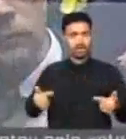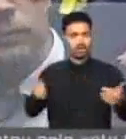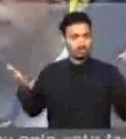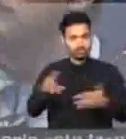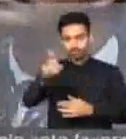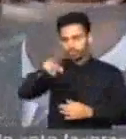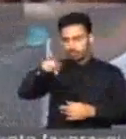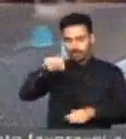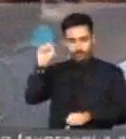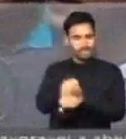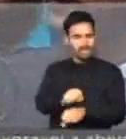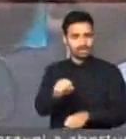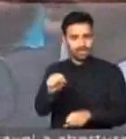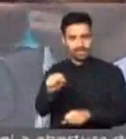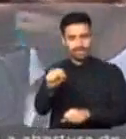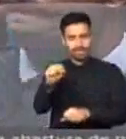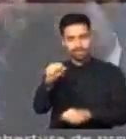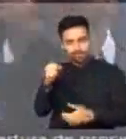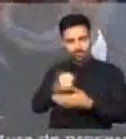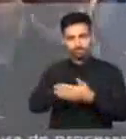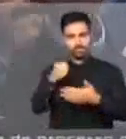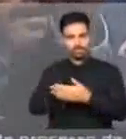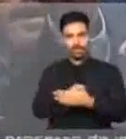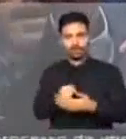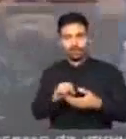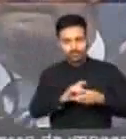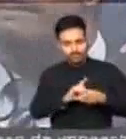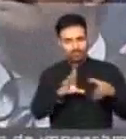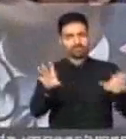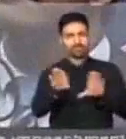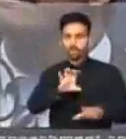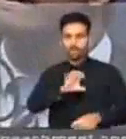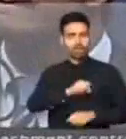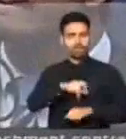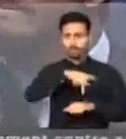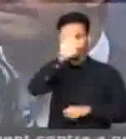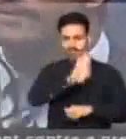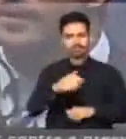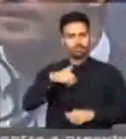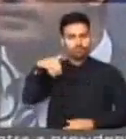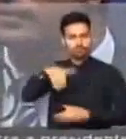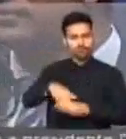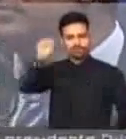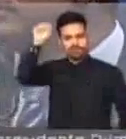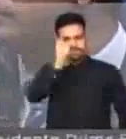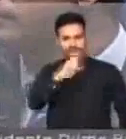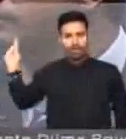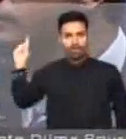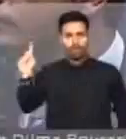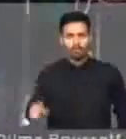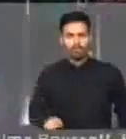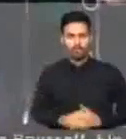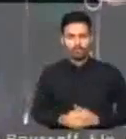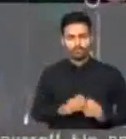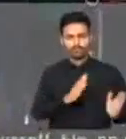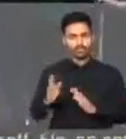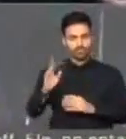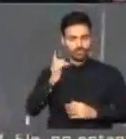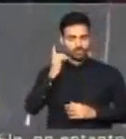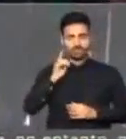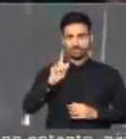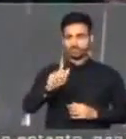não se cansarão de lutar pela democracia, por amor à pátria, meu voto é não! Deputado